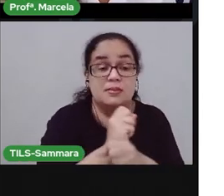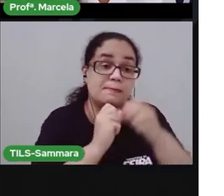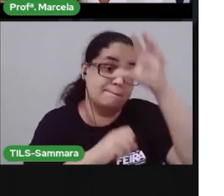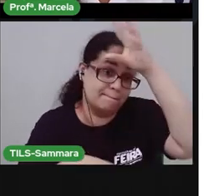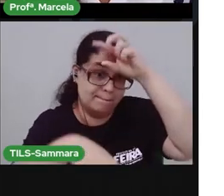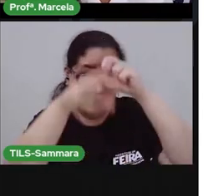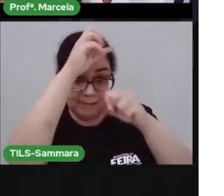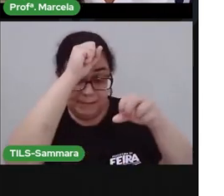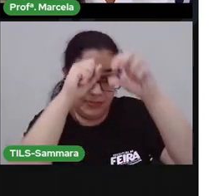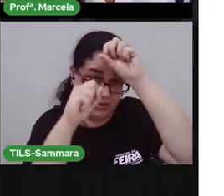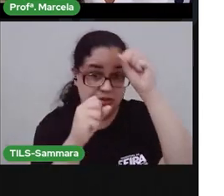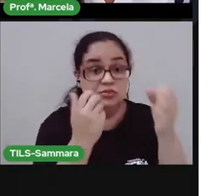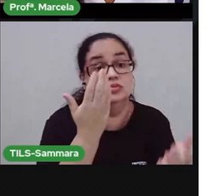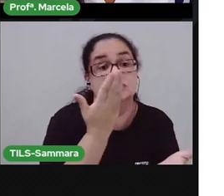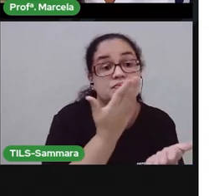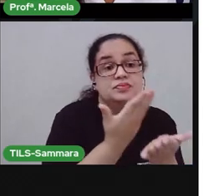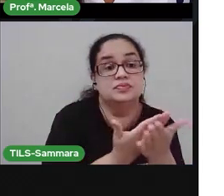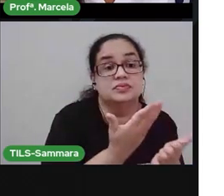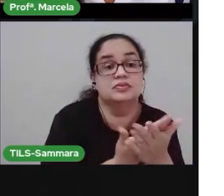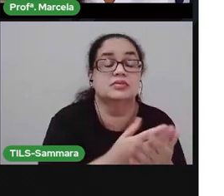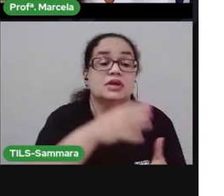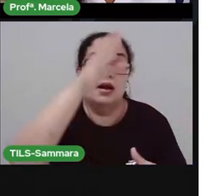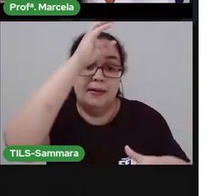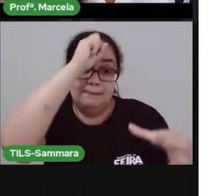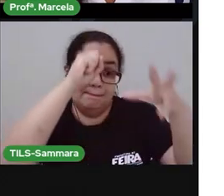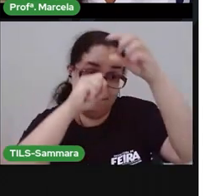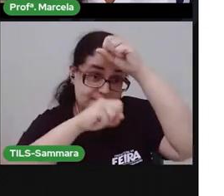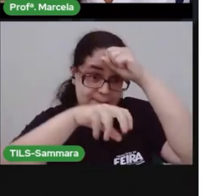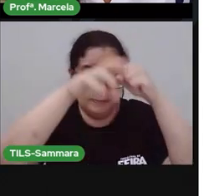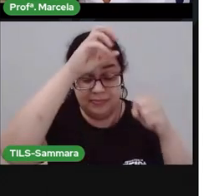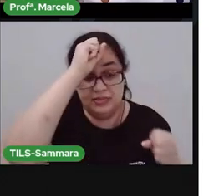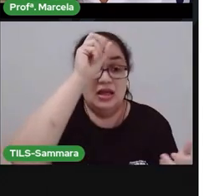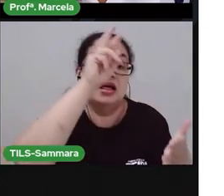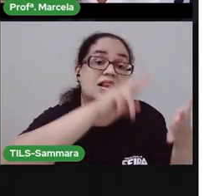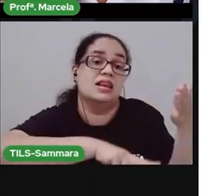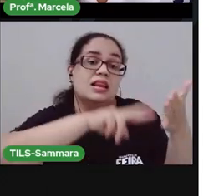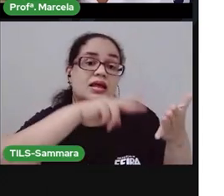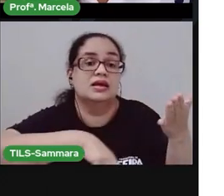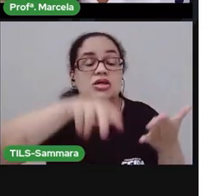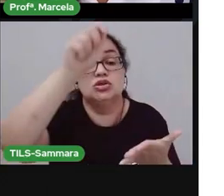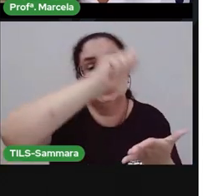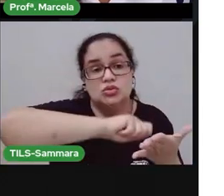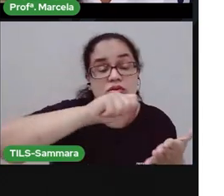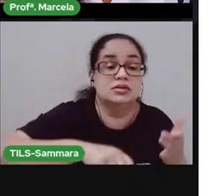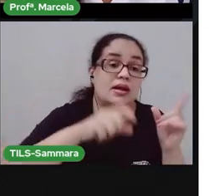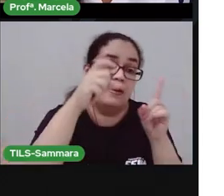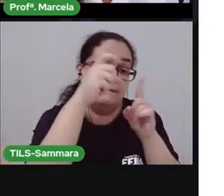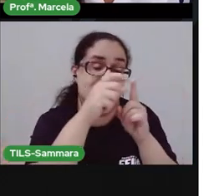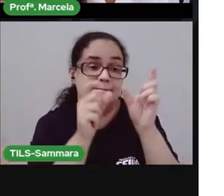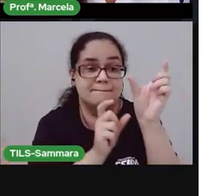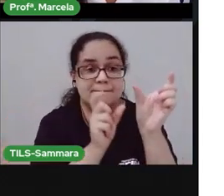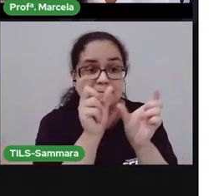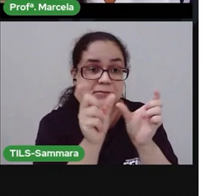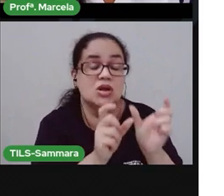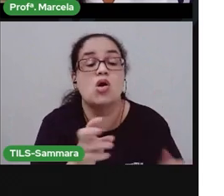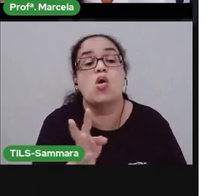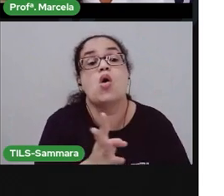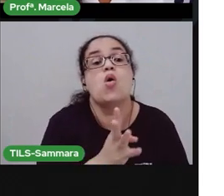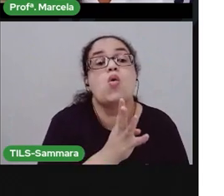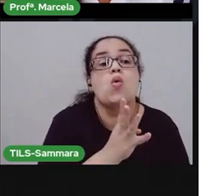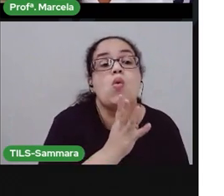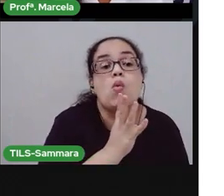essa aula? Eu quero que você aprenda a ler e a escrever algumas palavras, a reconhecer